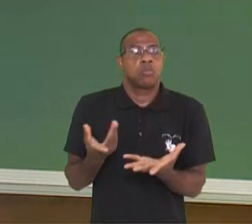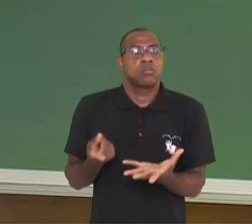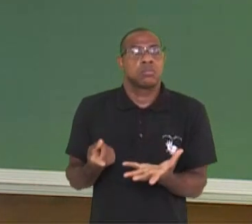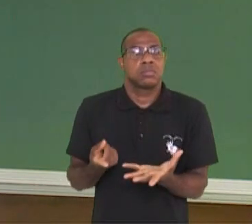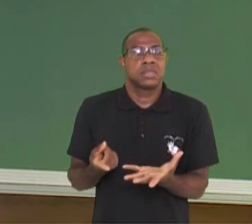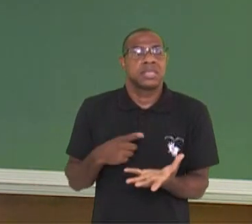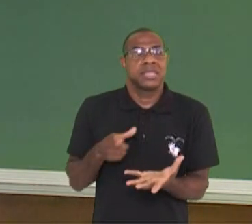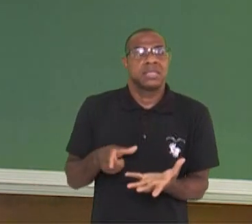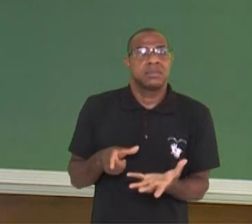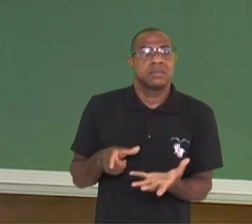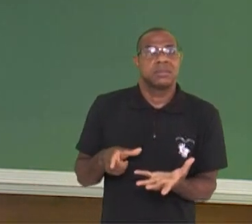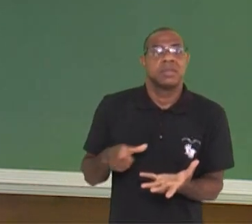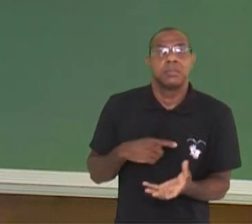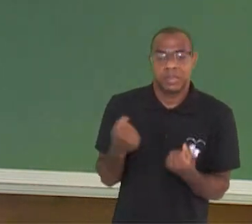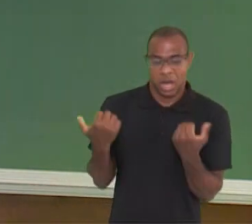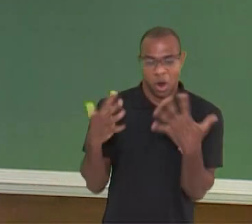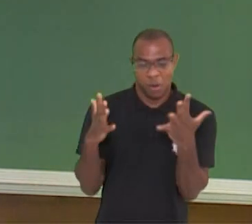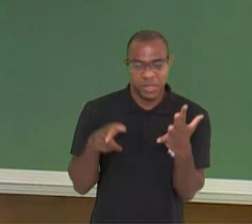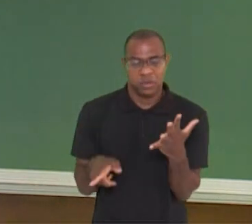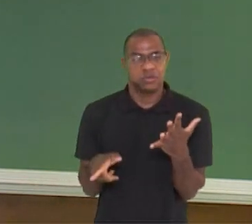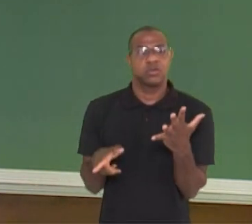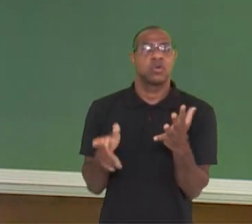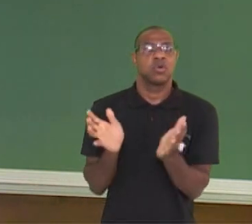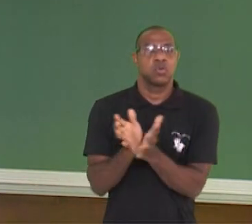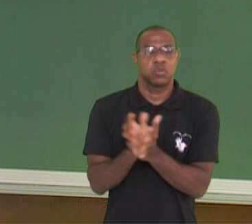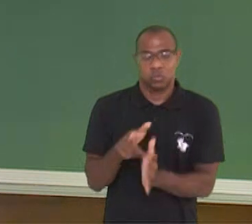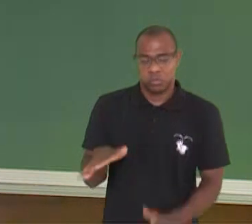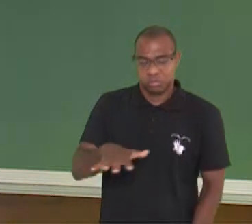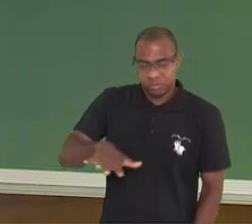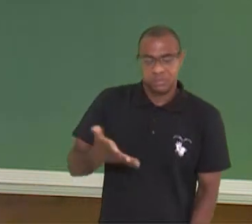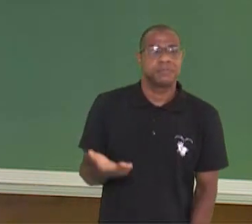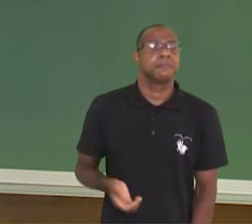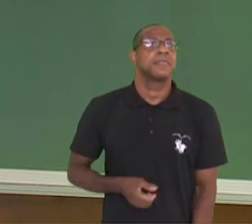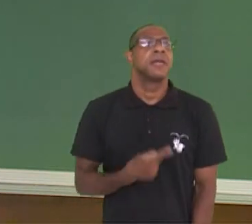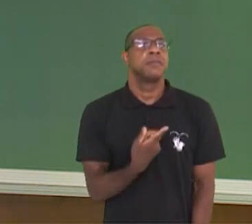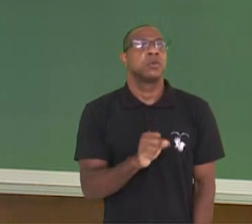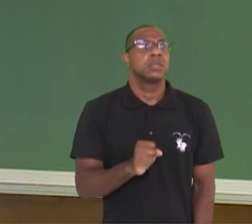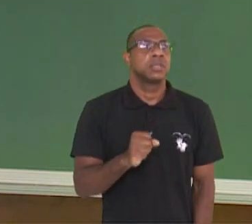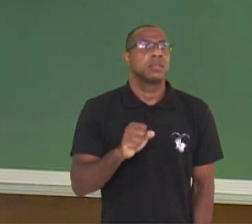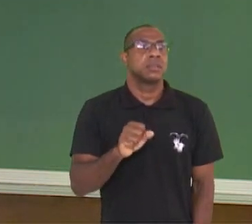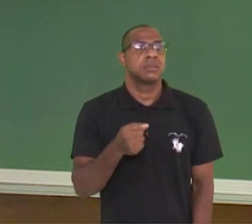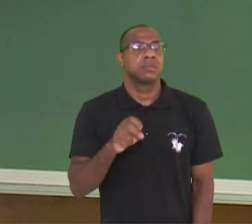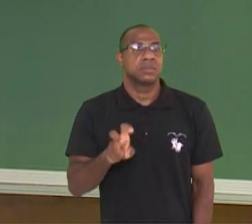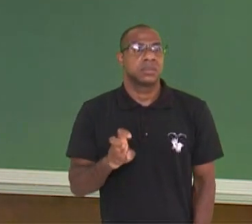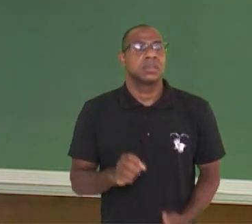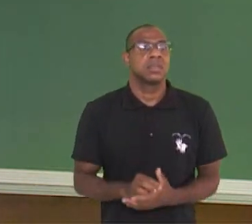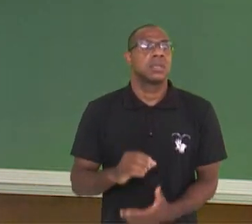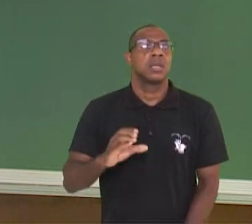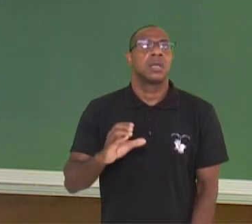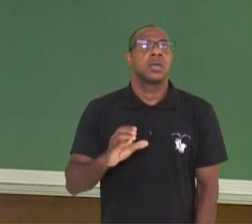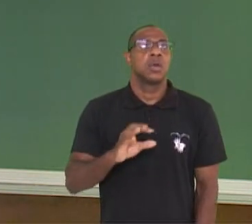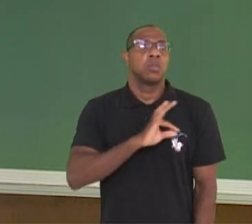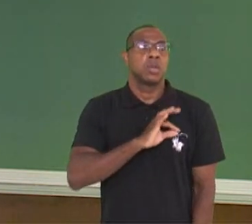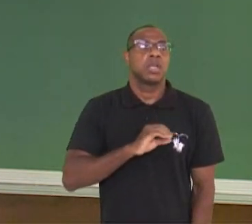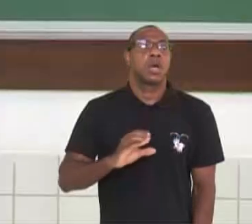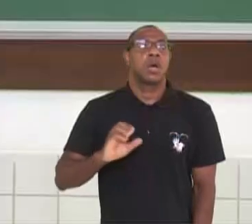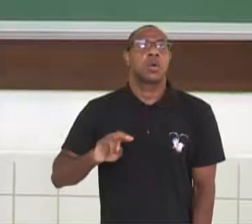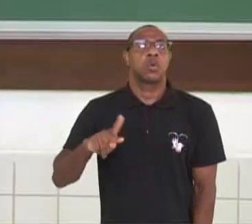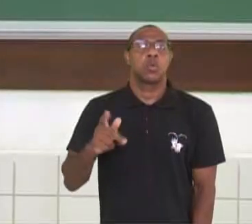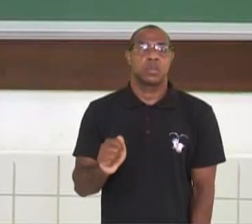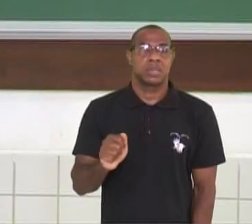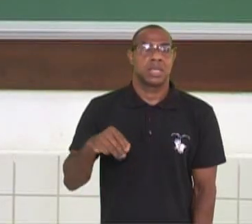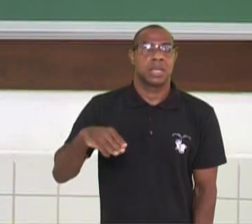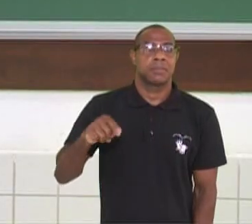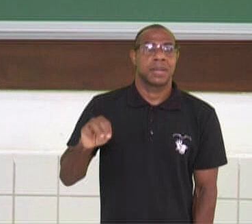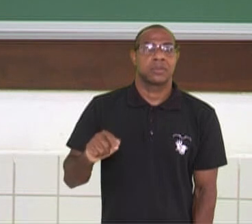Ele foi punido por esse posicionamento. 1885, o coronel Cunha Matos também foi punido, mas porque